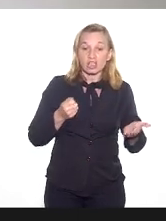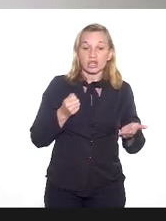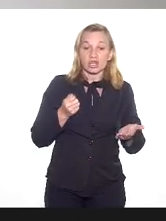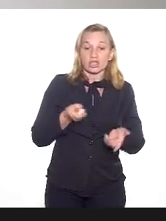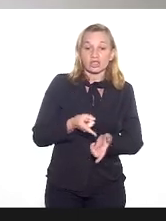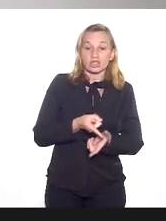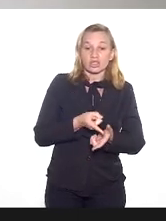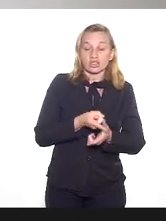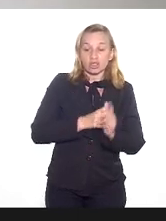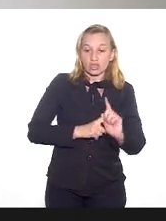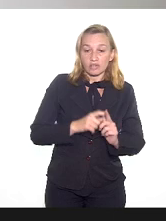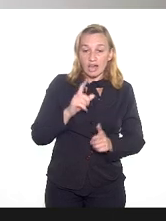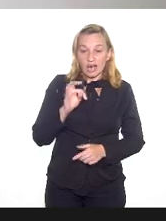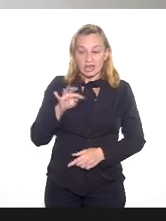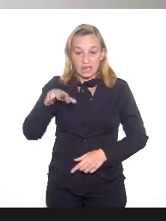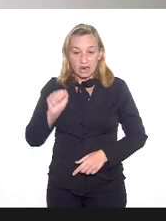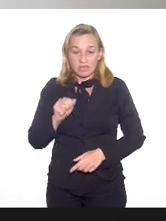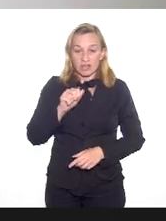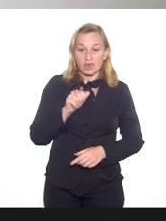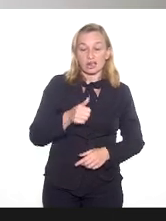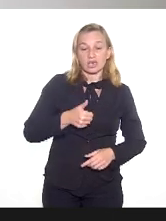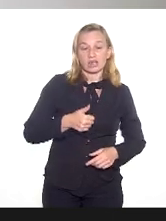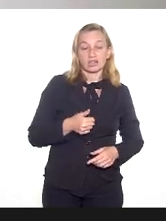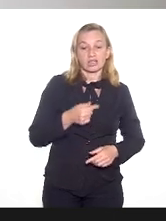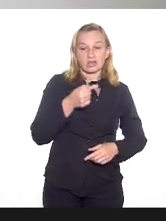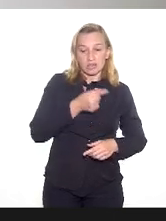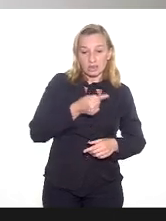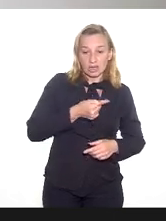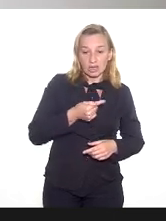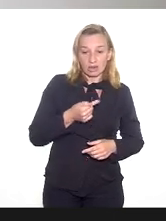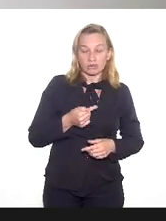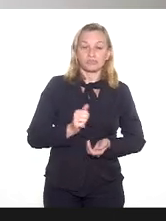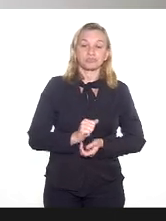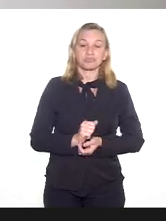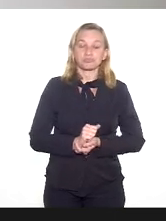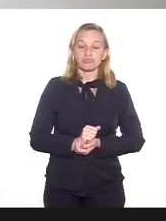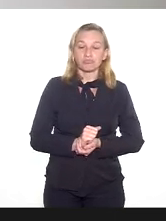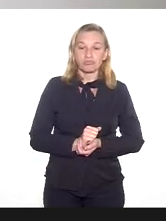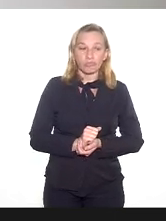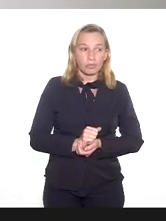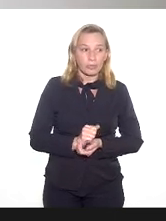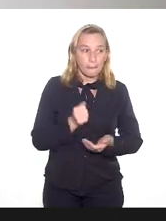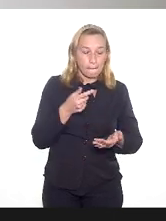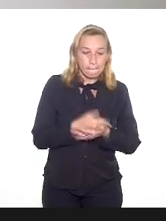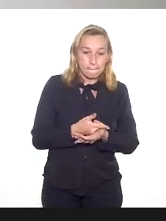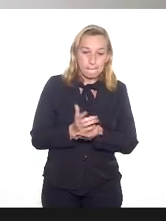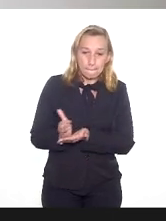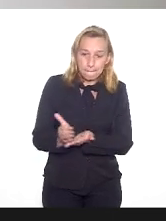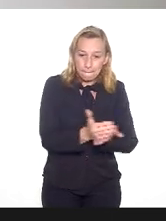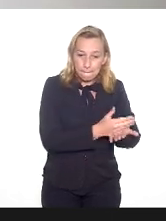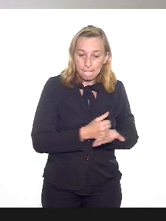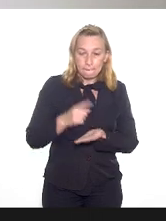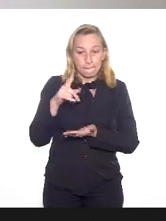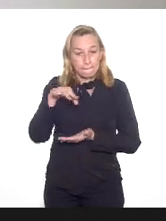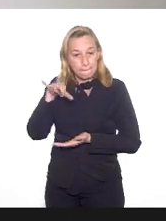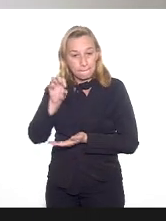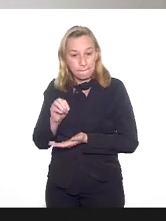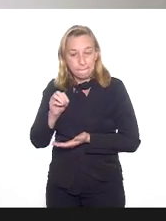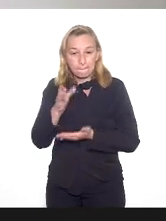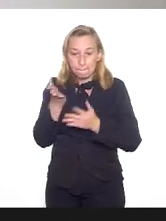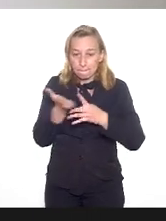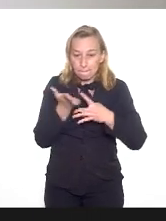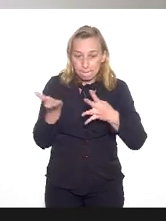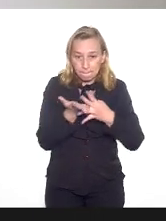Janeiro após 97, bem como recursos advindos da sua liquidação. A arrecadação dos créditos tributários